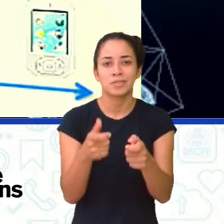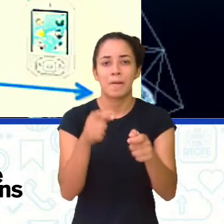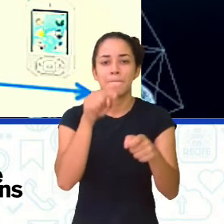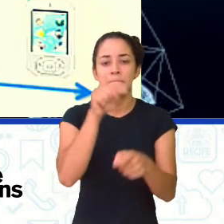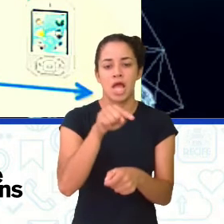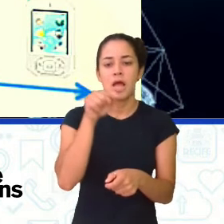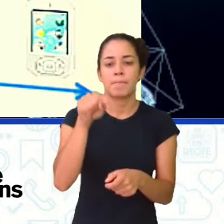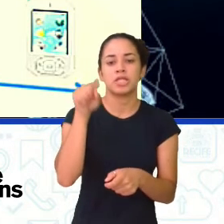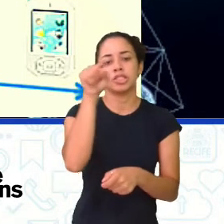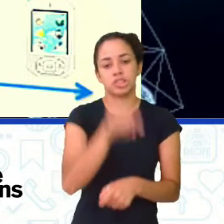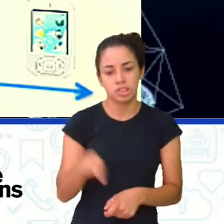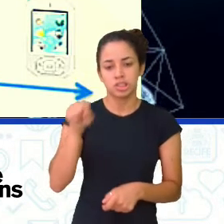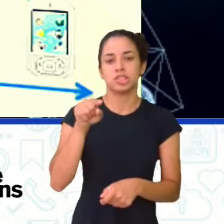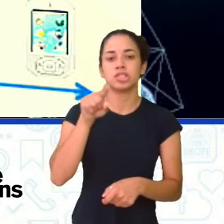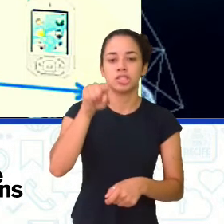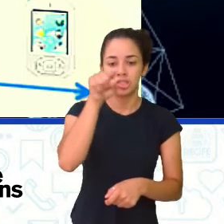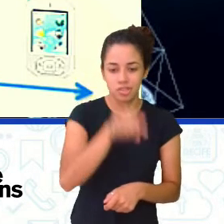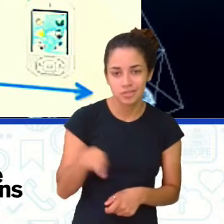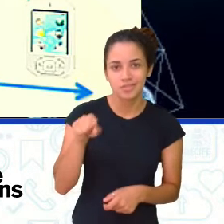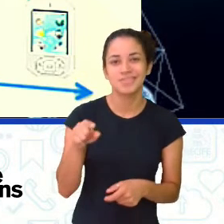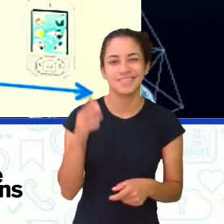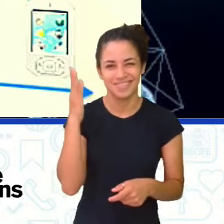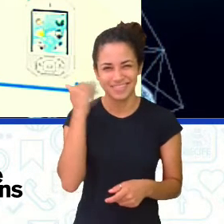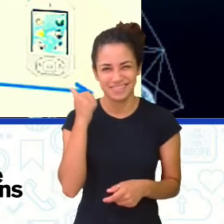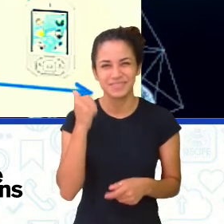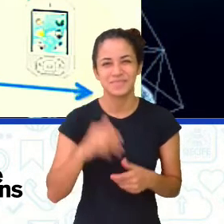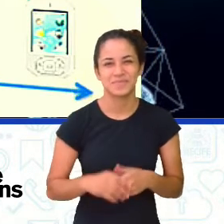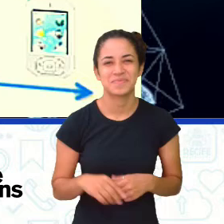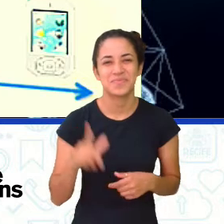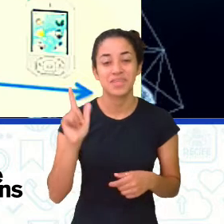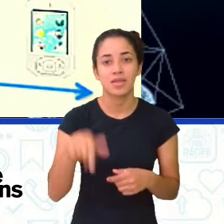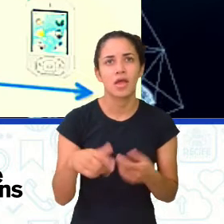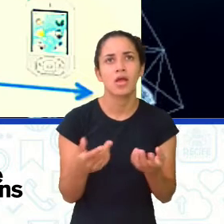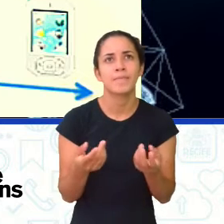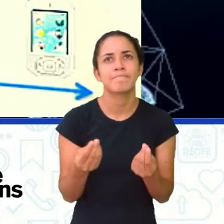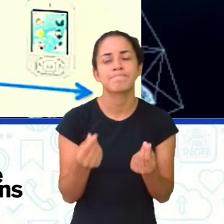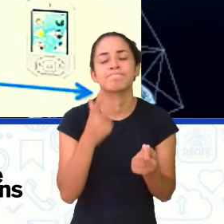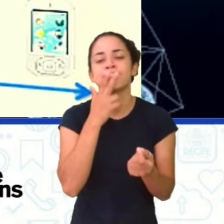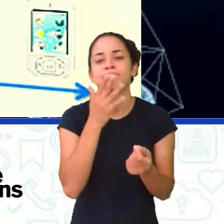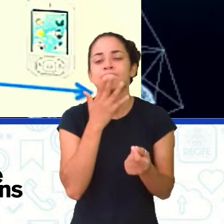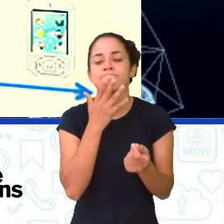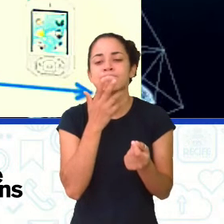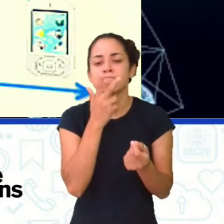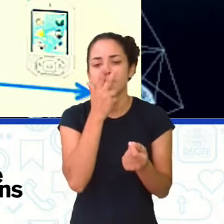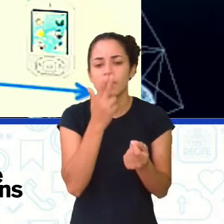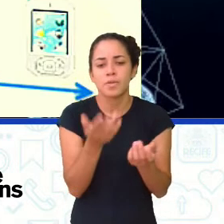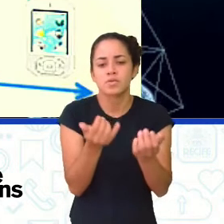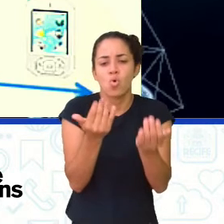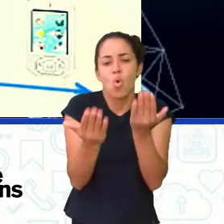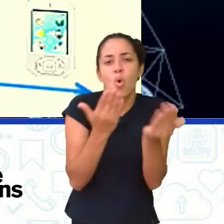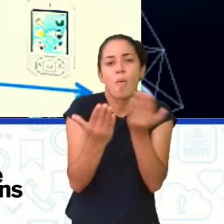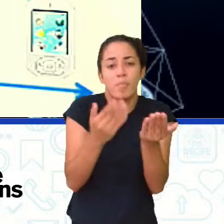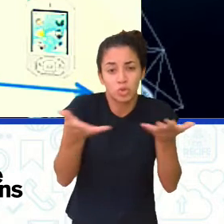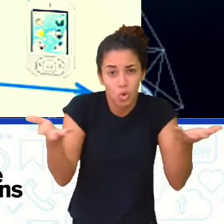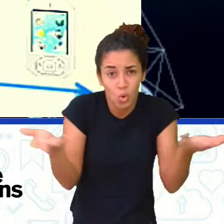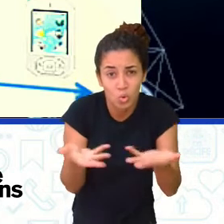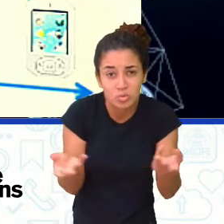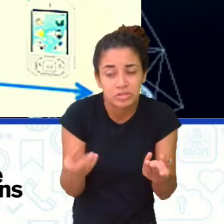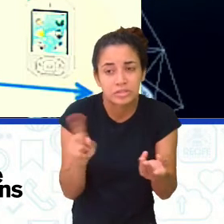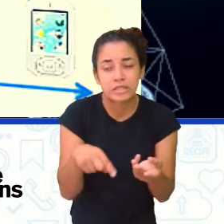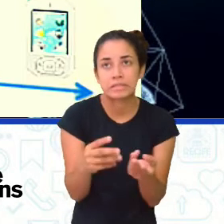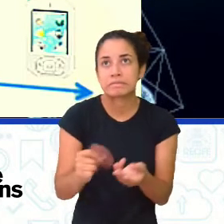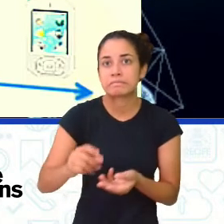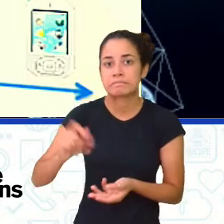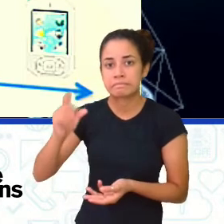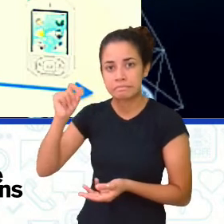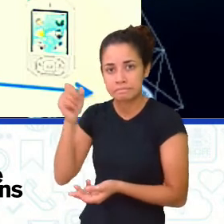de um por um, girando, né? Você vê que são coisas bem comparadas às nossas de hoje em dia, bem arcaicas. E